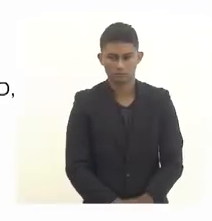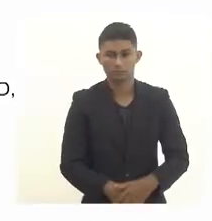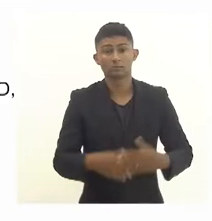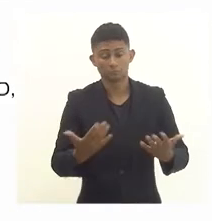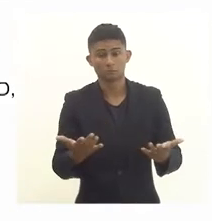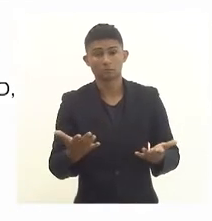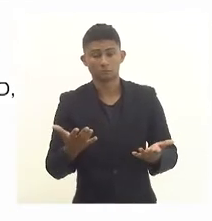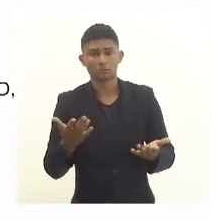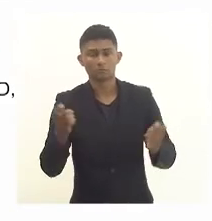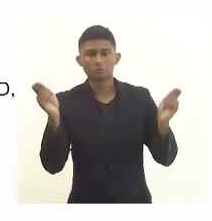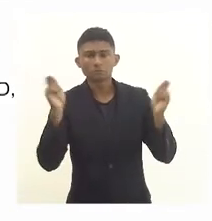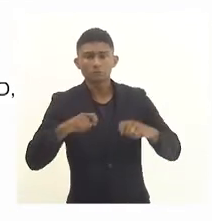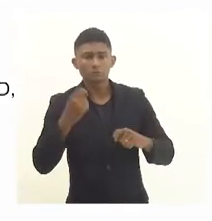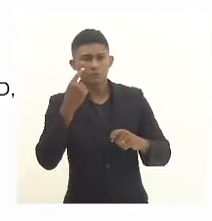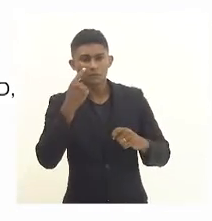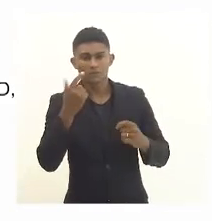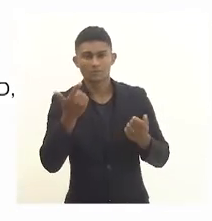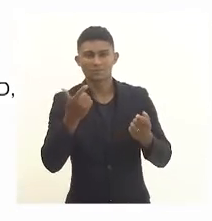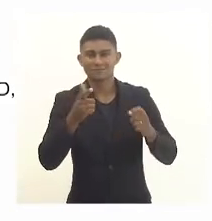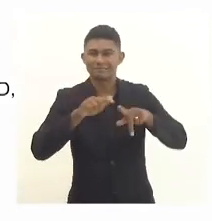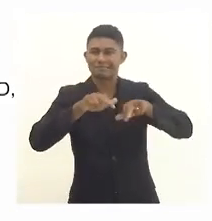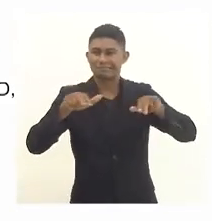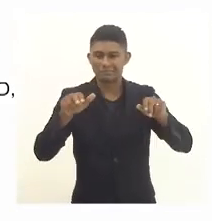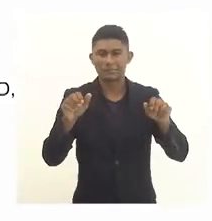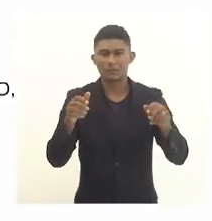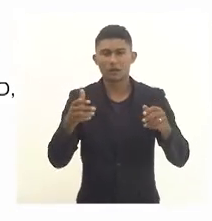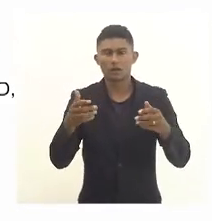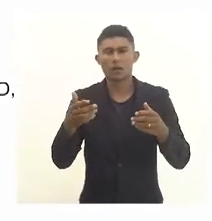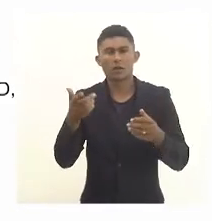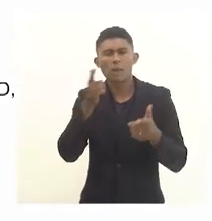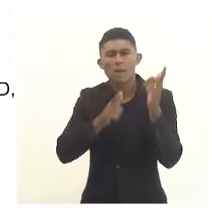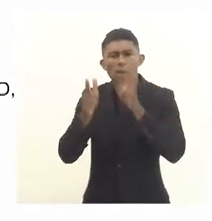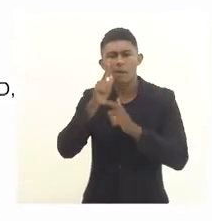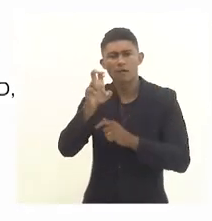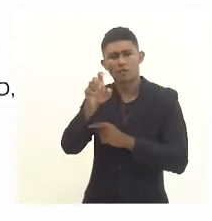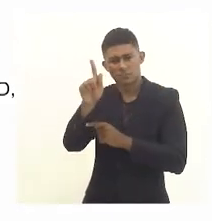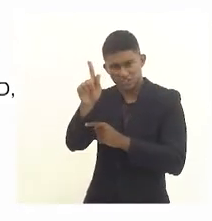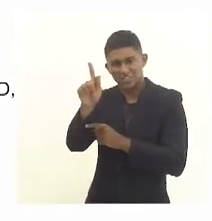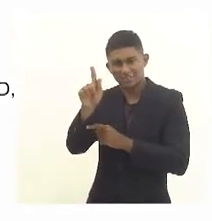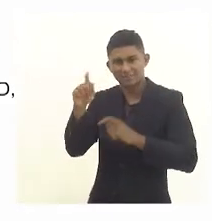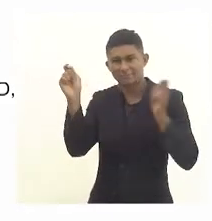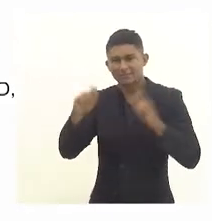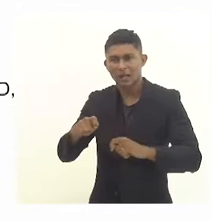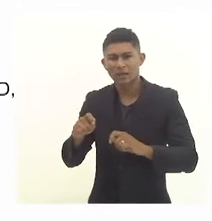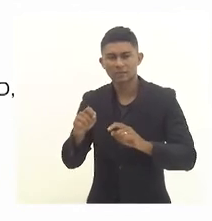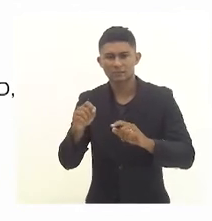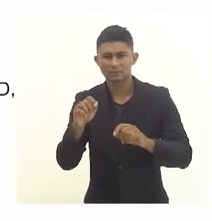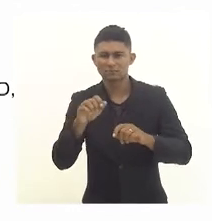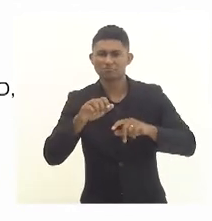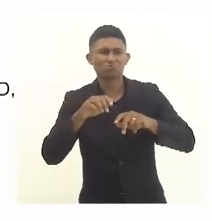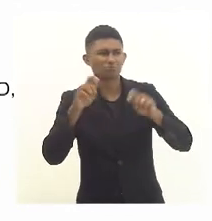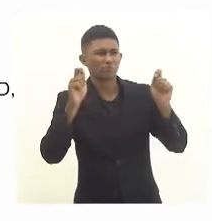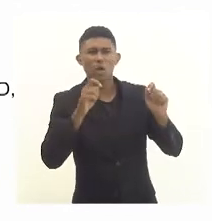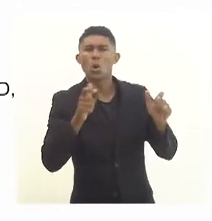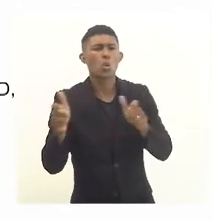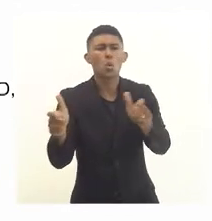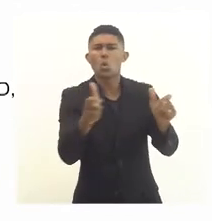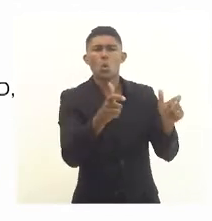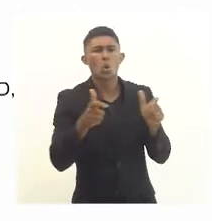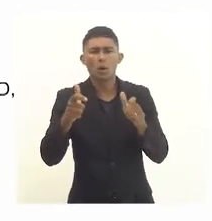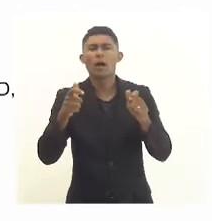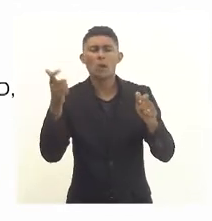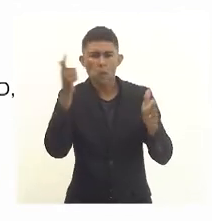tem um backhaul sem fio com acesso Wi-Fi 5G, e ela pode ser montada em qualquer esquina, em qualquer rua da cidade.